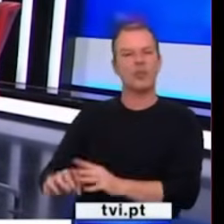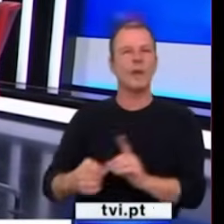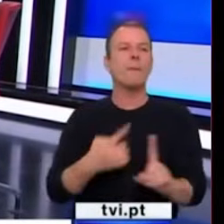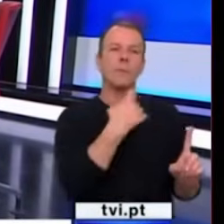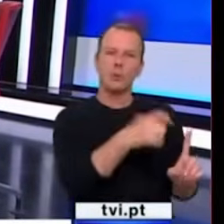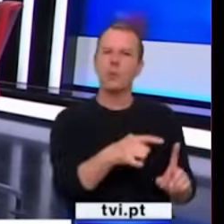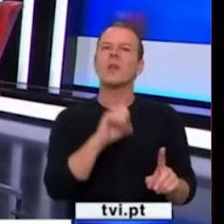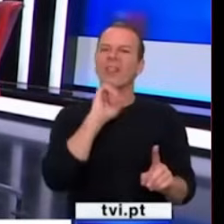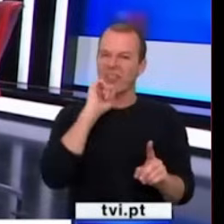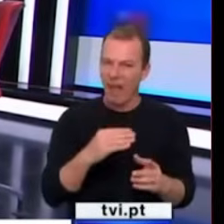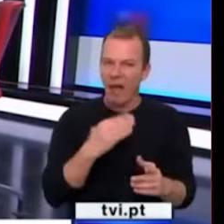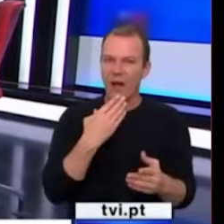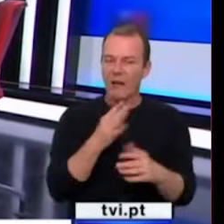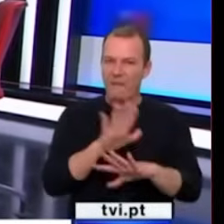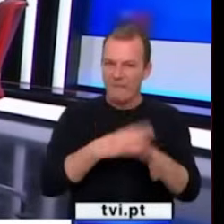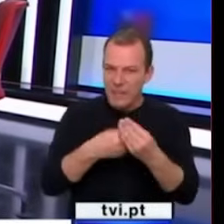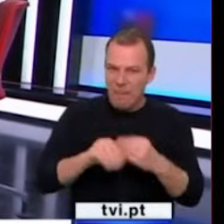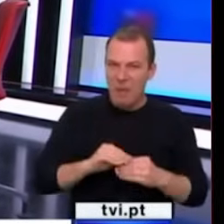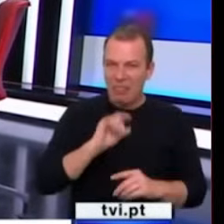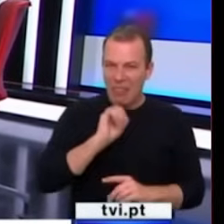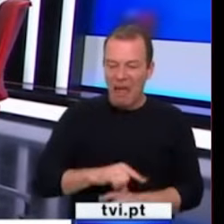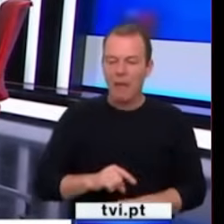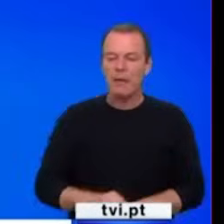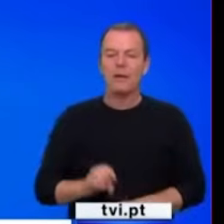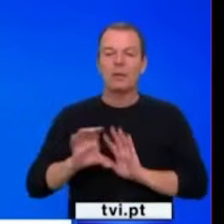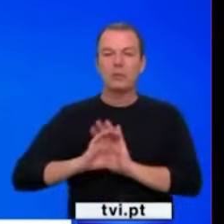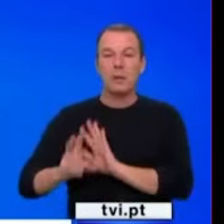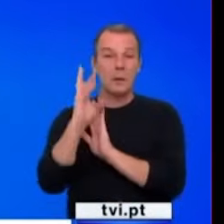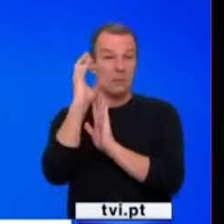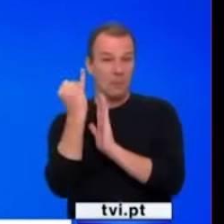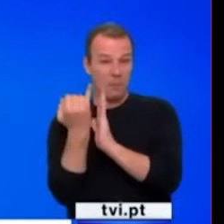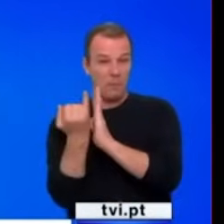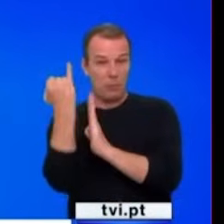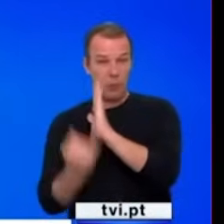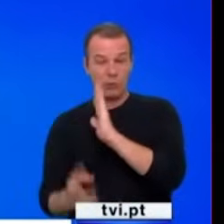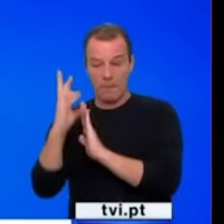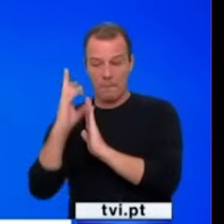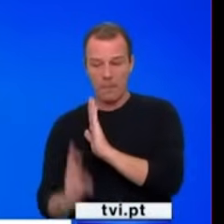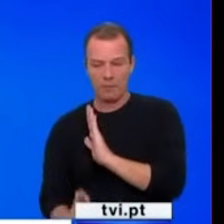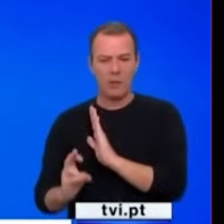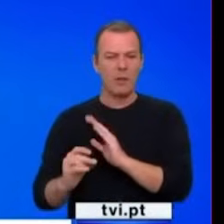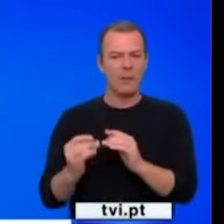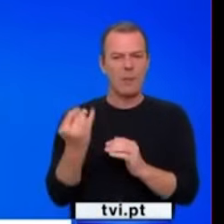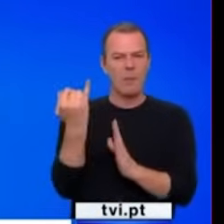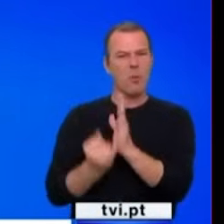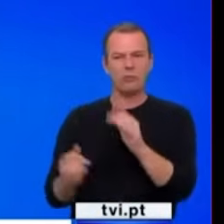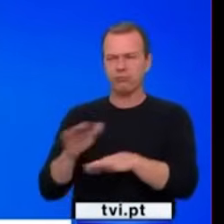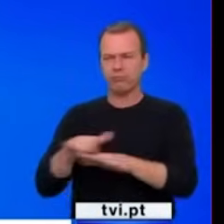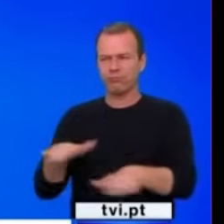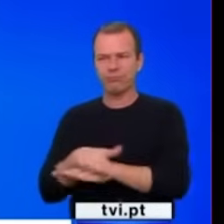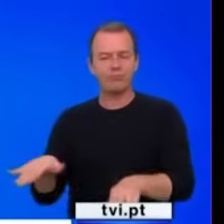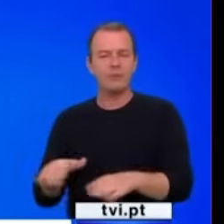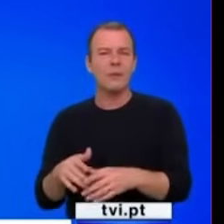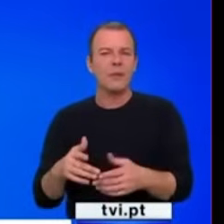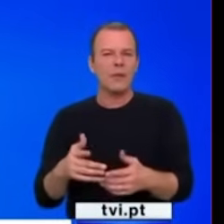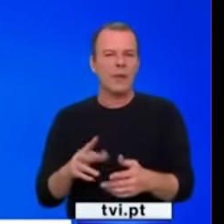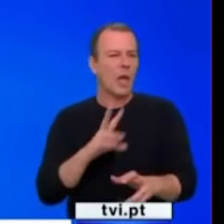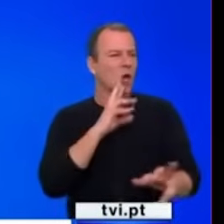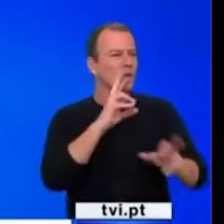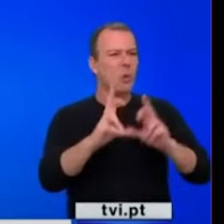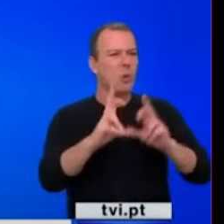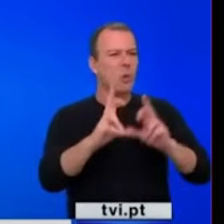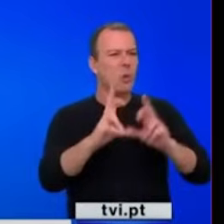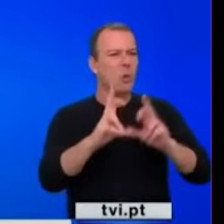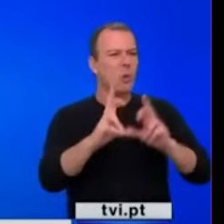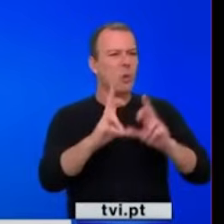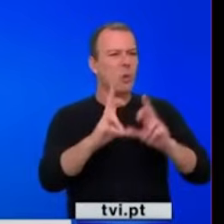mais fazer mais do que aquilo que o partido socialista acaba com uma série deles aumenta a despesa tem resposta para toda a gente e é